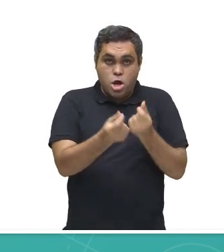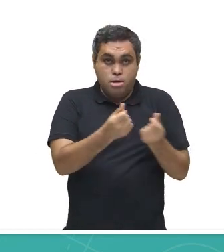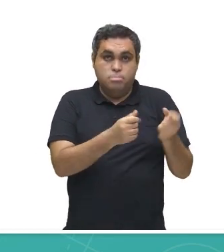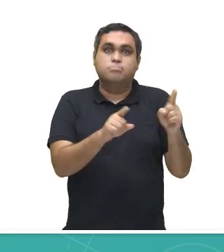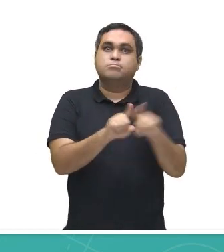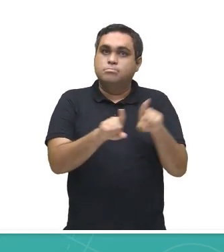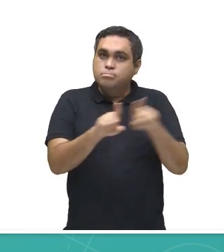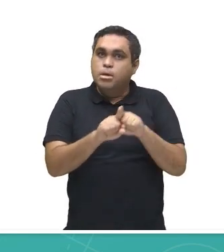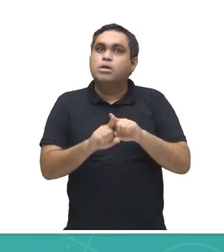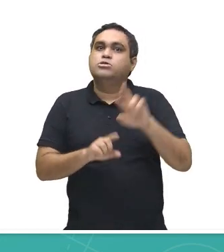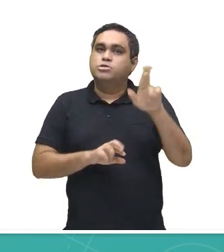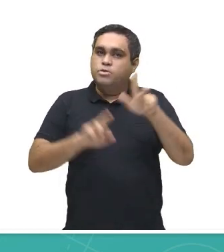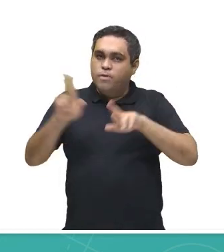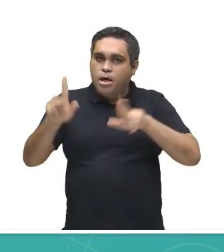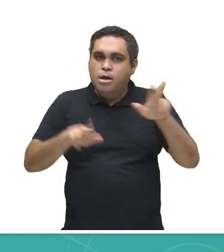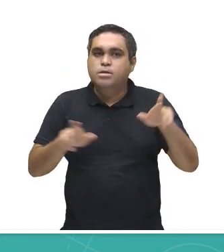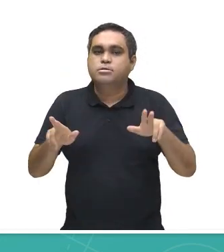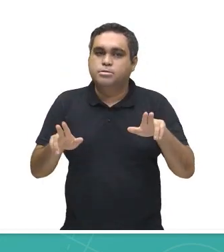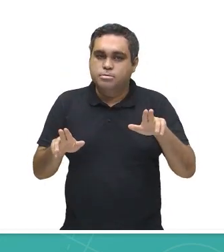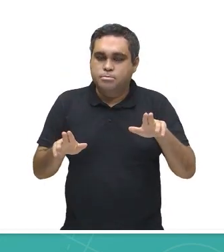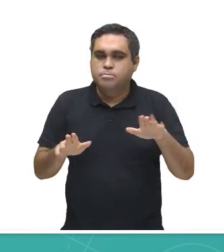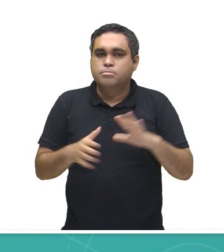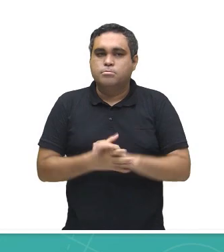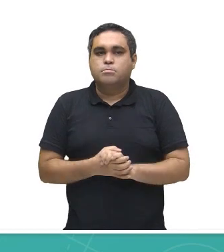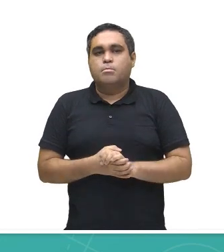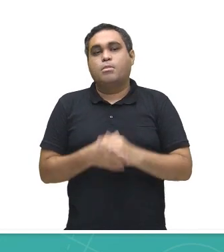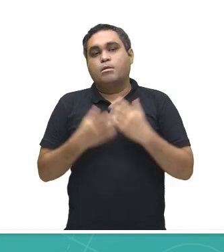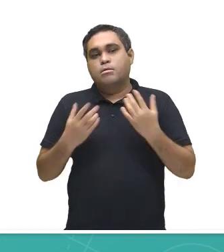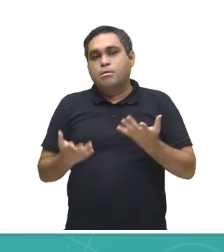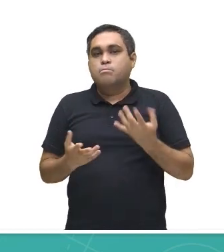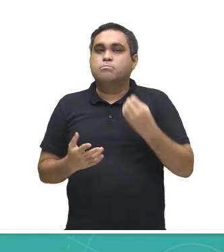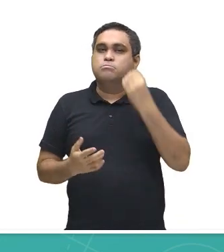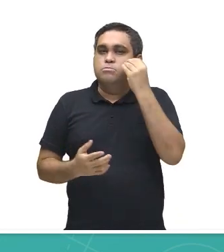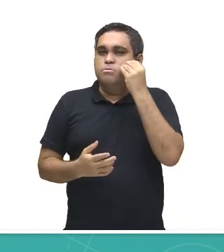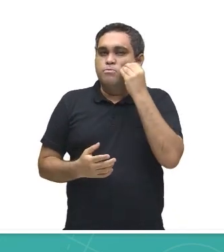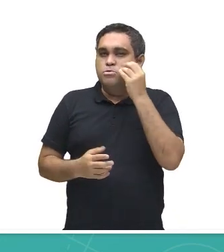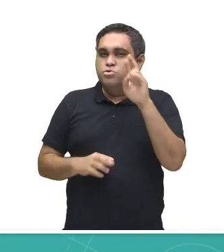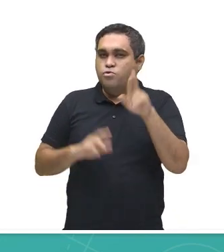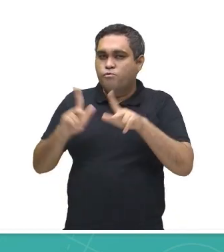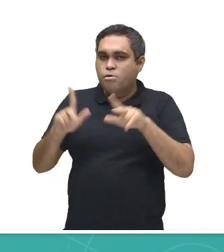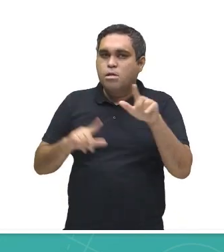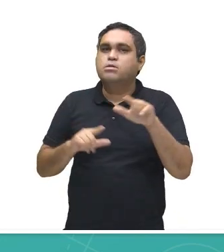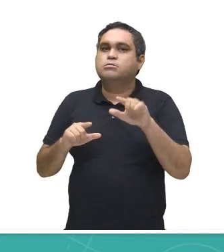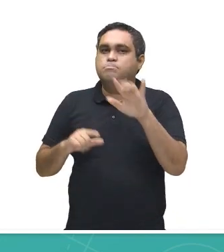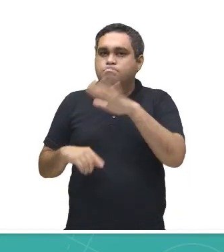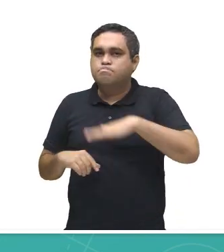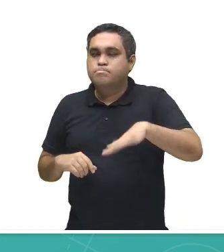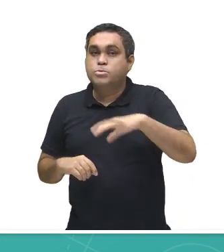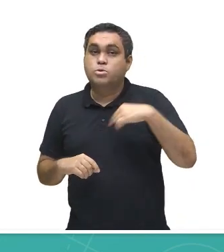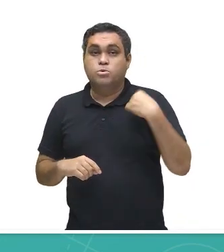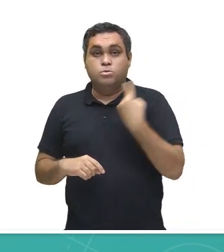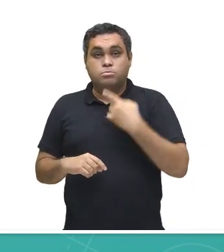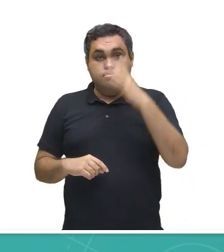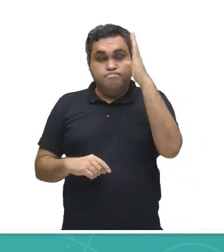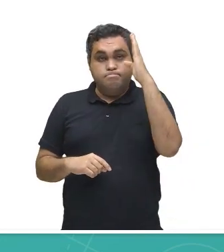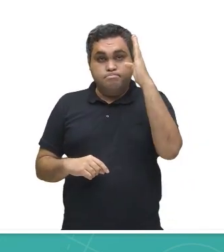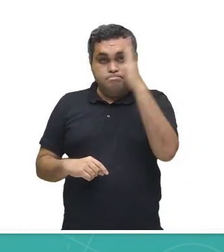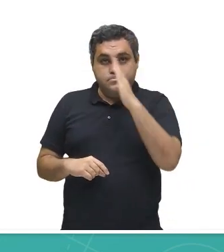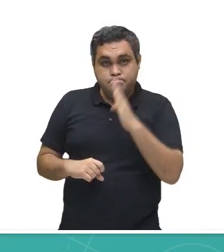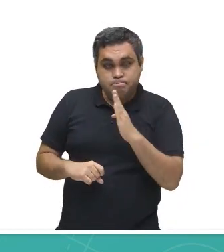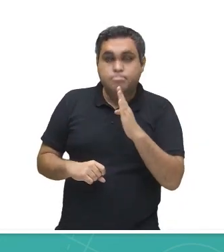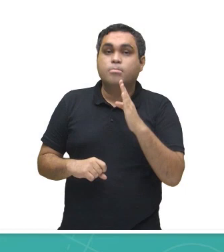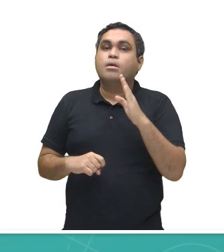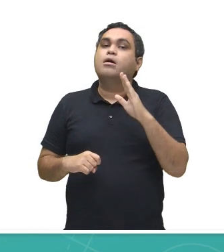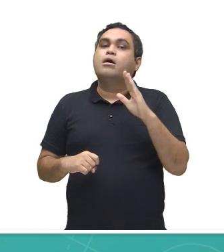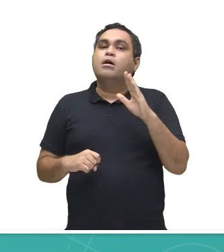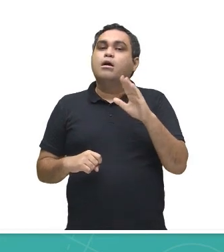diferenças regionais, tá? Verificando aí essas diferenças regionais, o nosso país, ele vai ter as